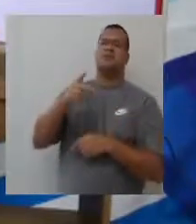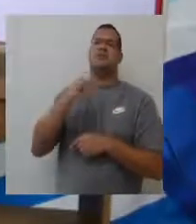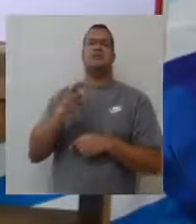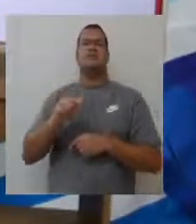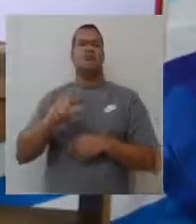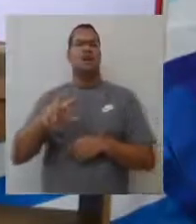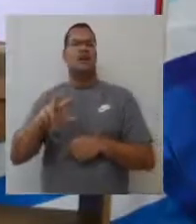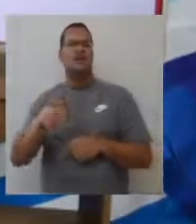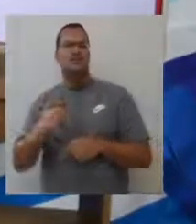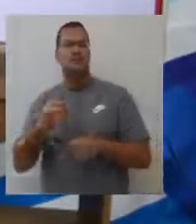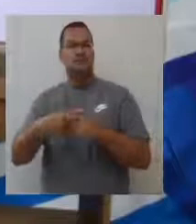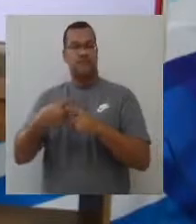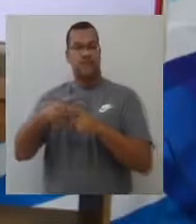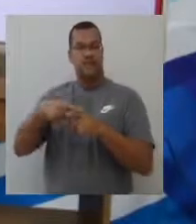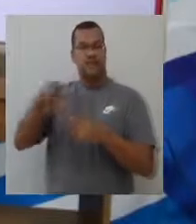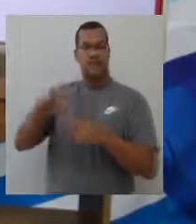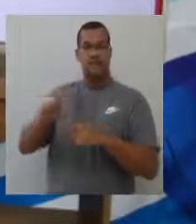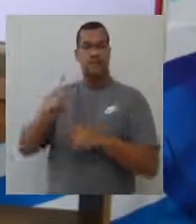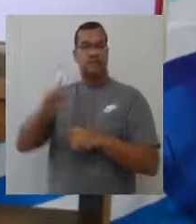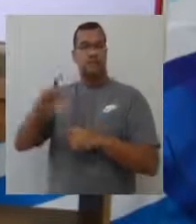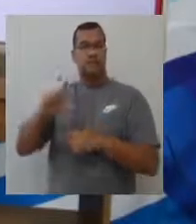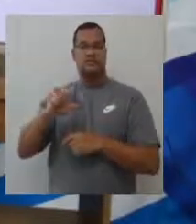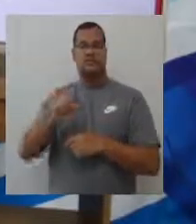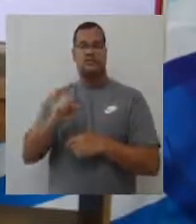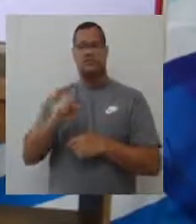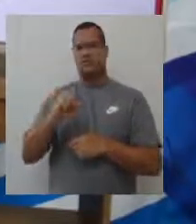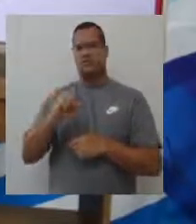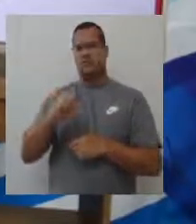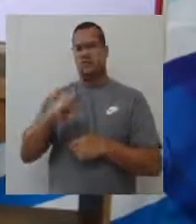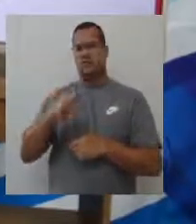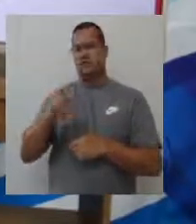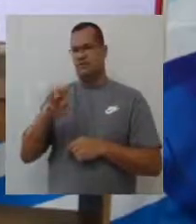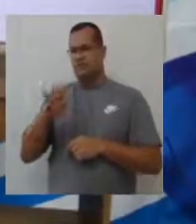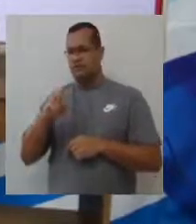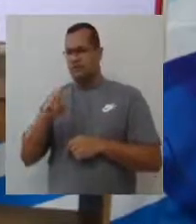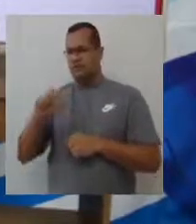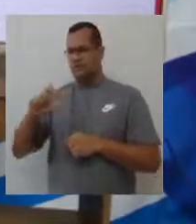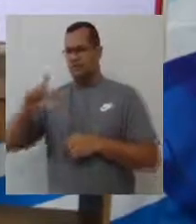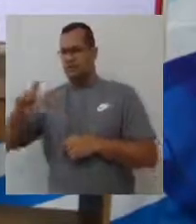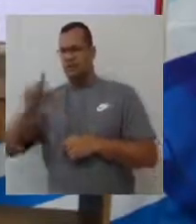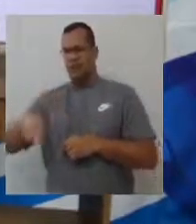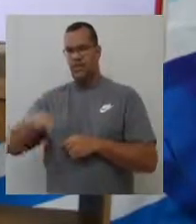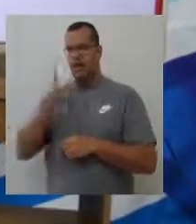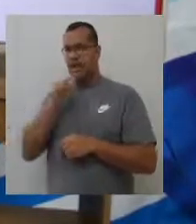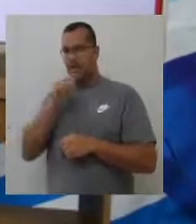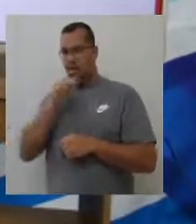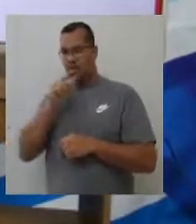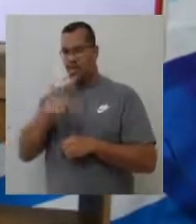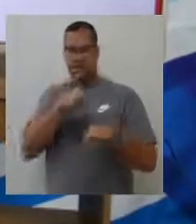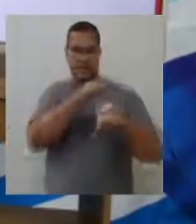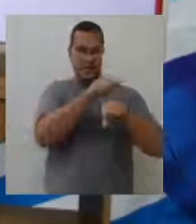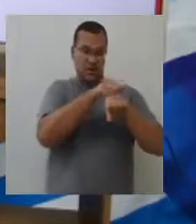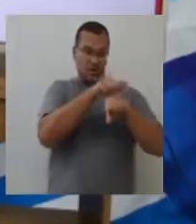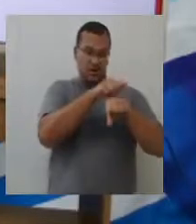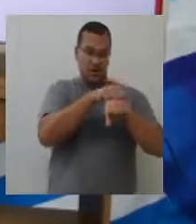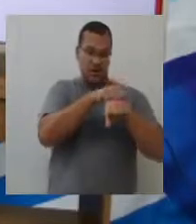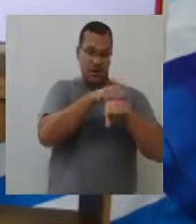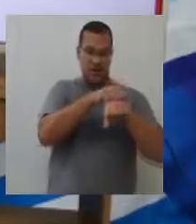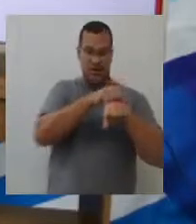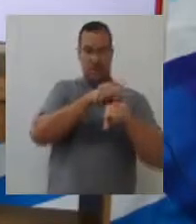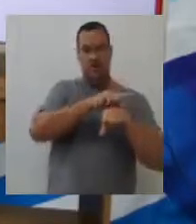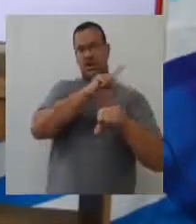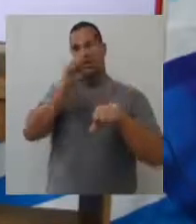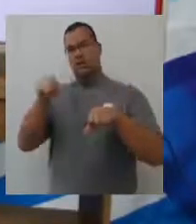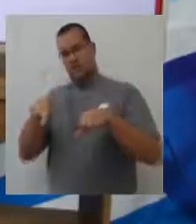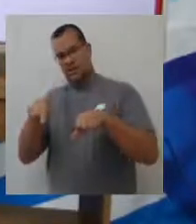É porque o solvente em uma solução é o que está em maior quantidade. Então, se uma solução é sólida, é porque o solvente só